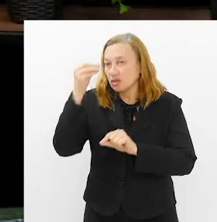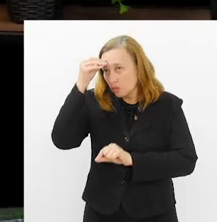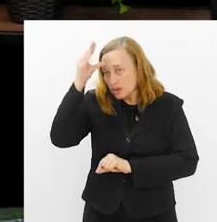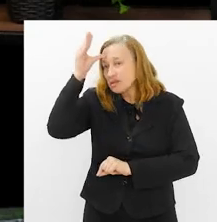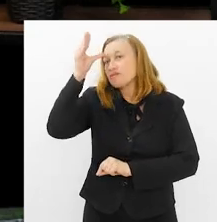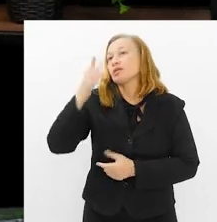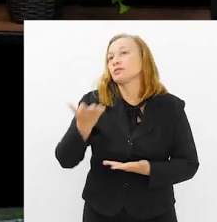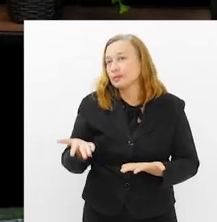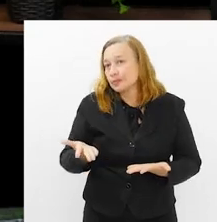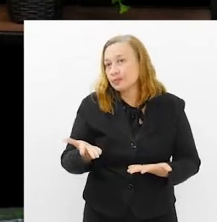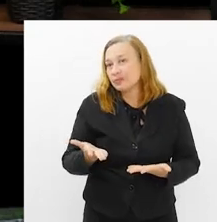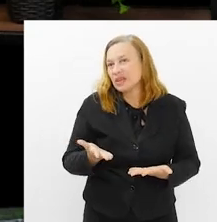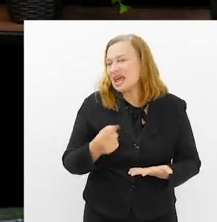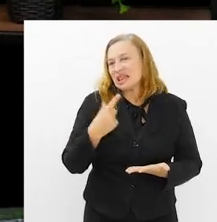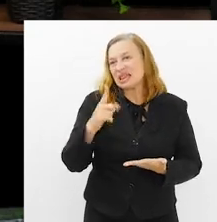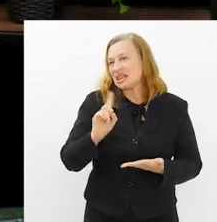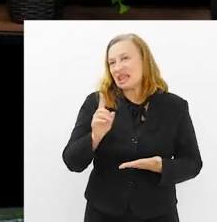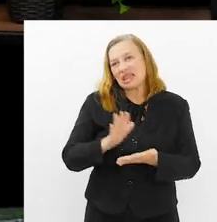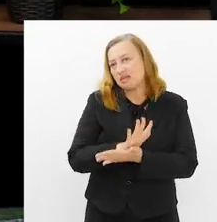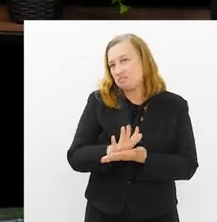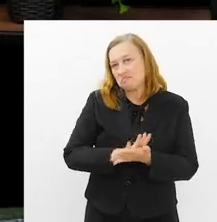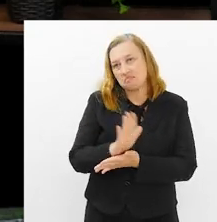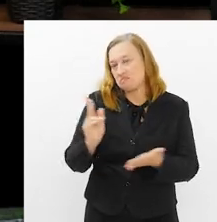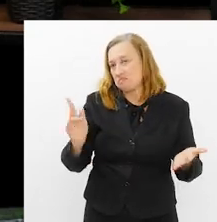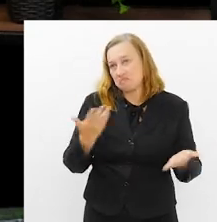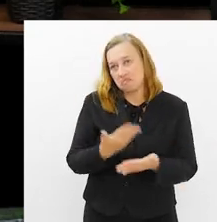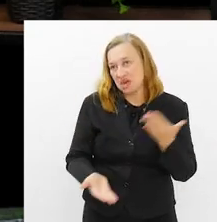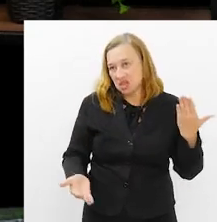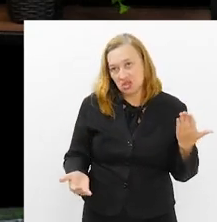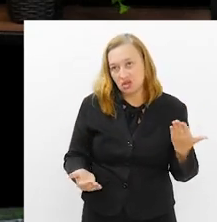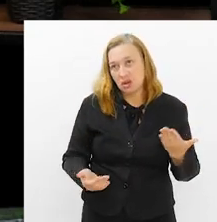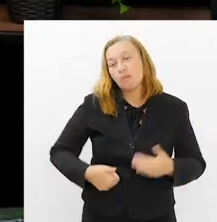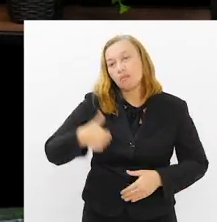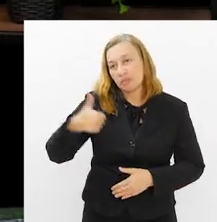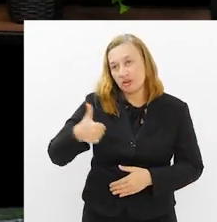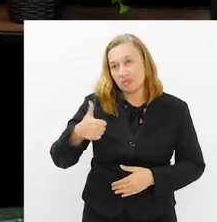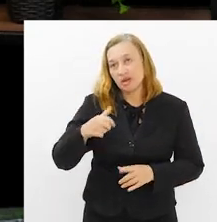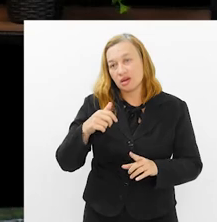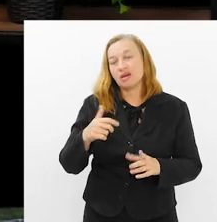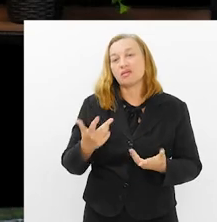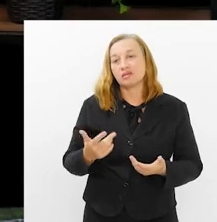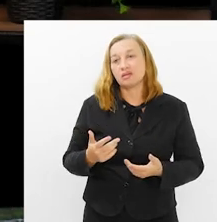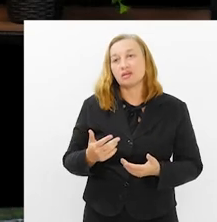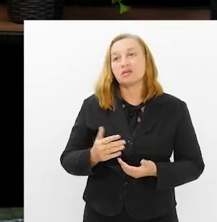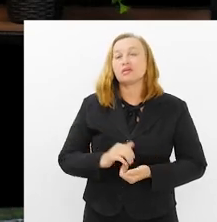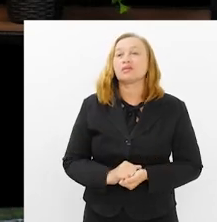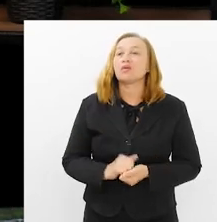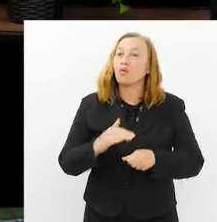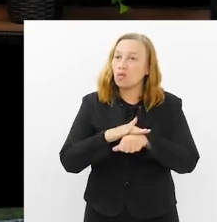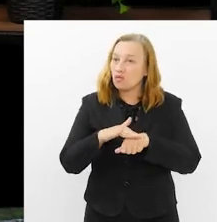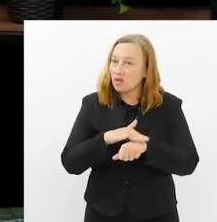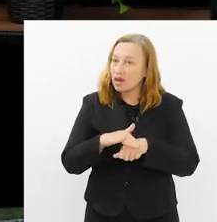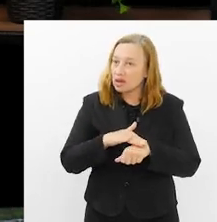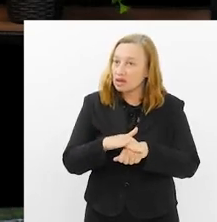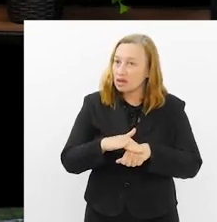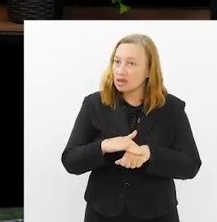é conhecimento, tudo é autoconhecimento e nada fica perdido. Então, esse é meu primeiro ponto com eles.